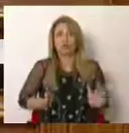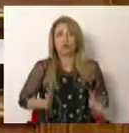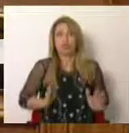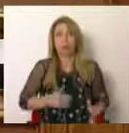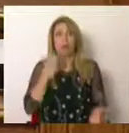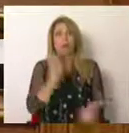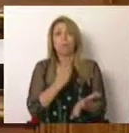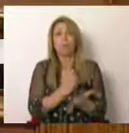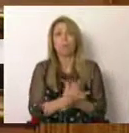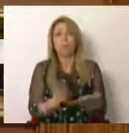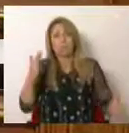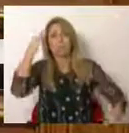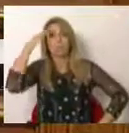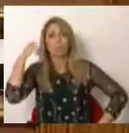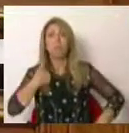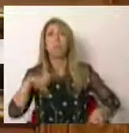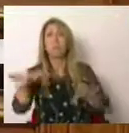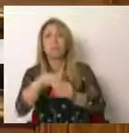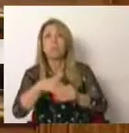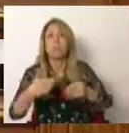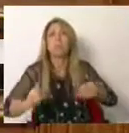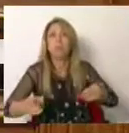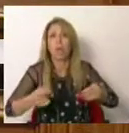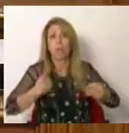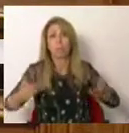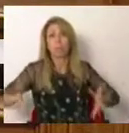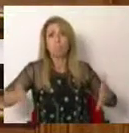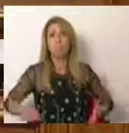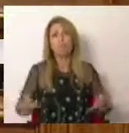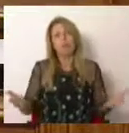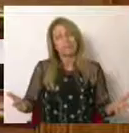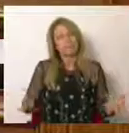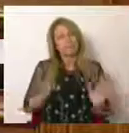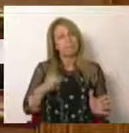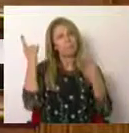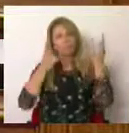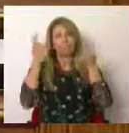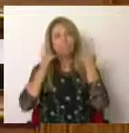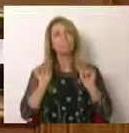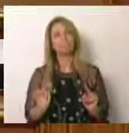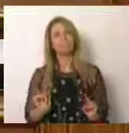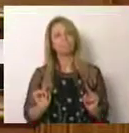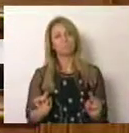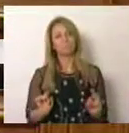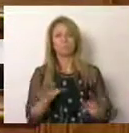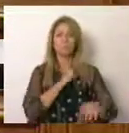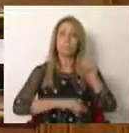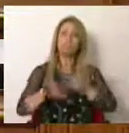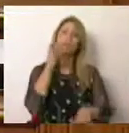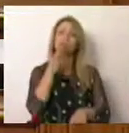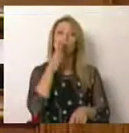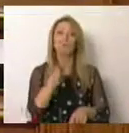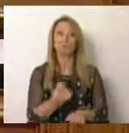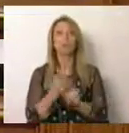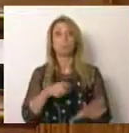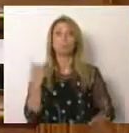entendem que não vale a pena a sua participação. É uma questão relativamente à qual nós devemos ponderar, sobre a qual nós devemos ponderar, Sr. Deputado, porque